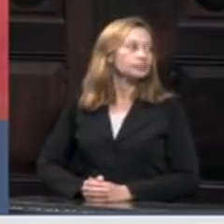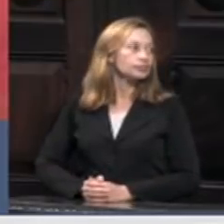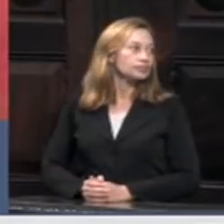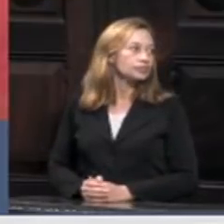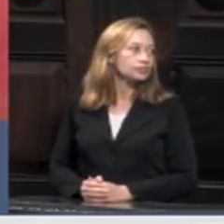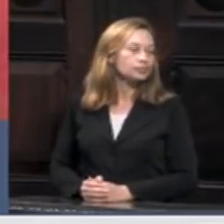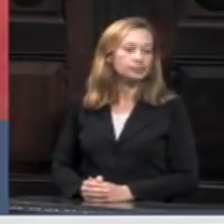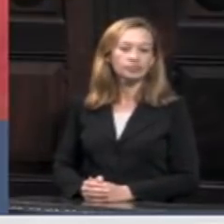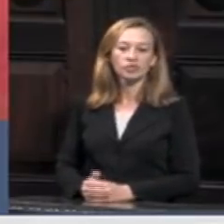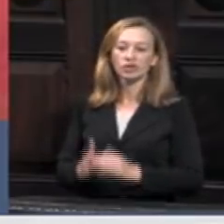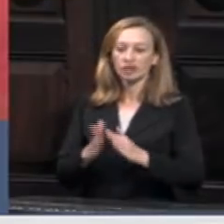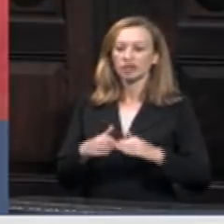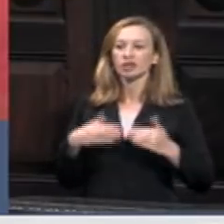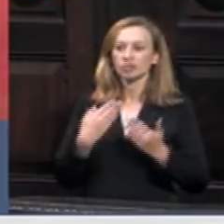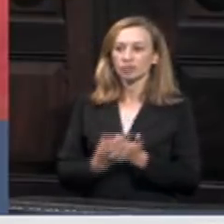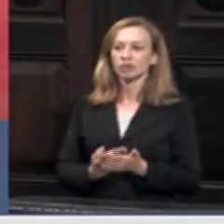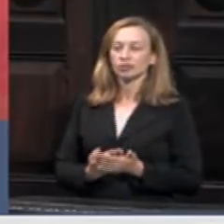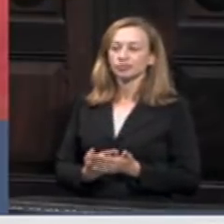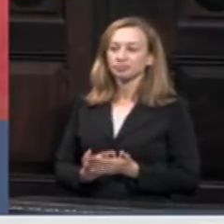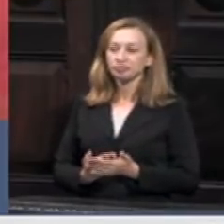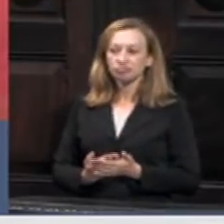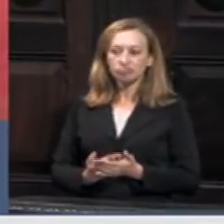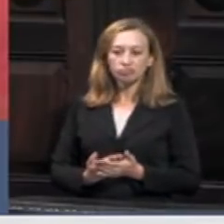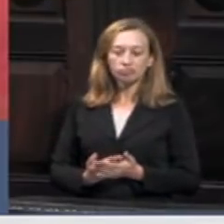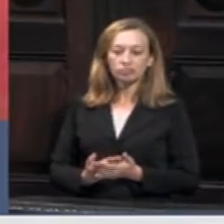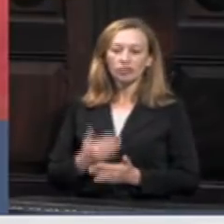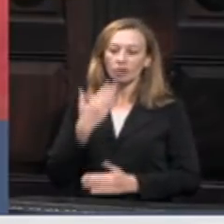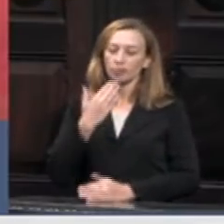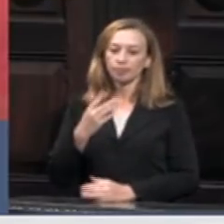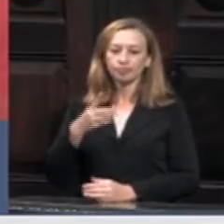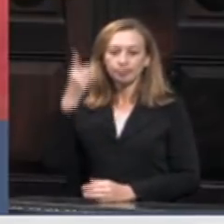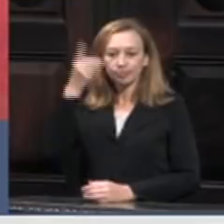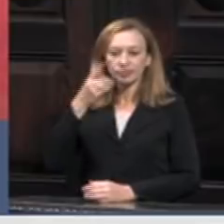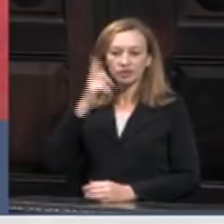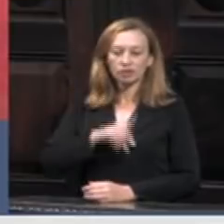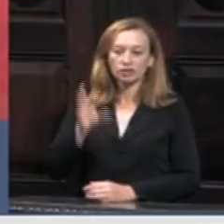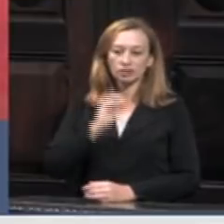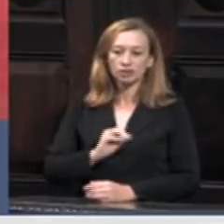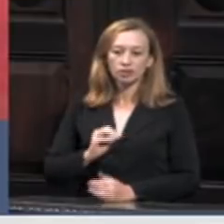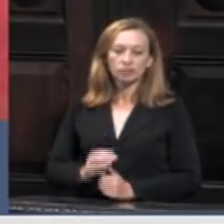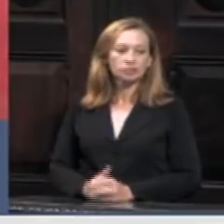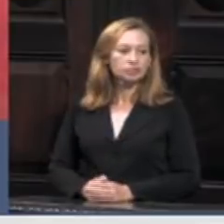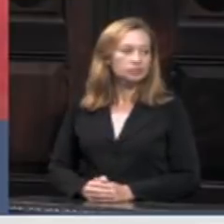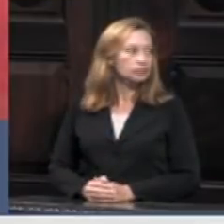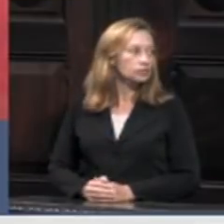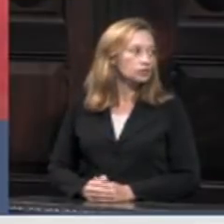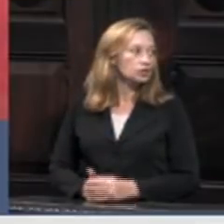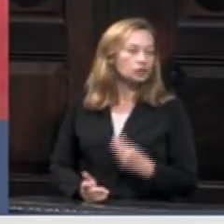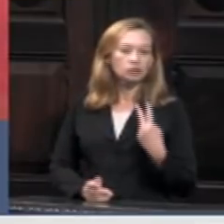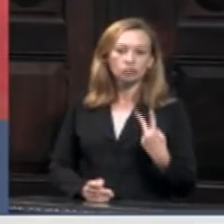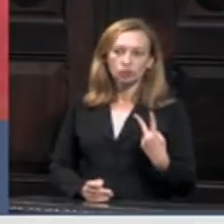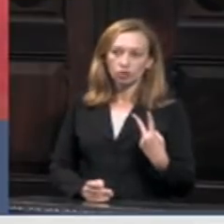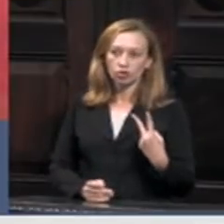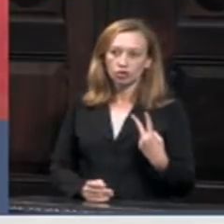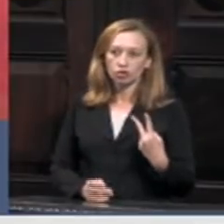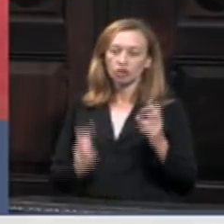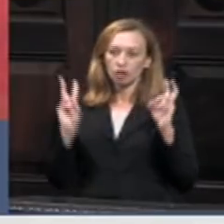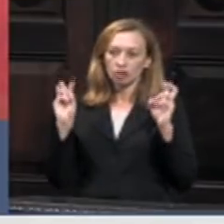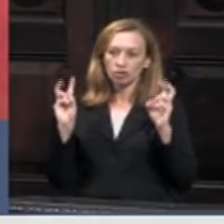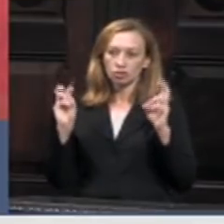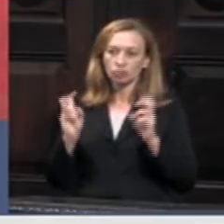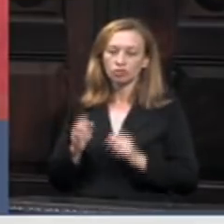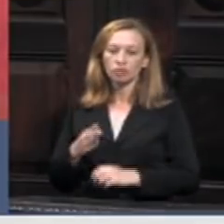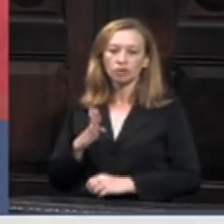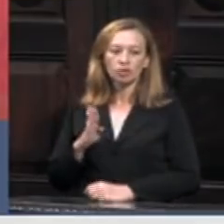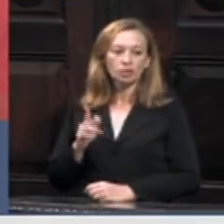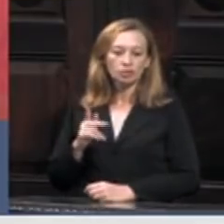alguns requerimentos de destaque. Queria ouvir o deputado Luiz Paulo. São dois destaques da bancada do